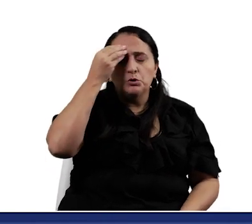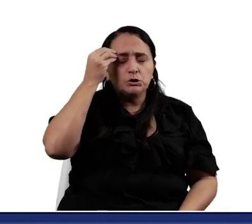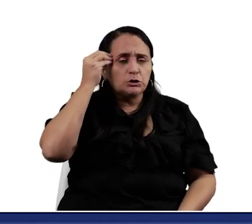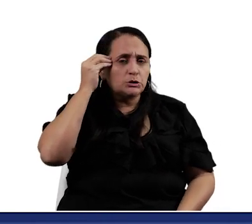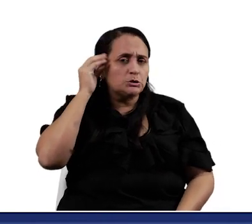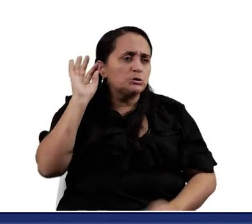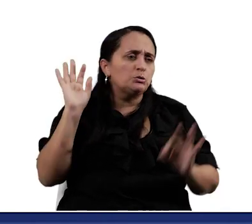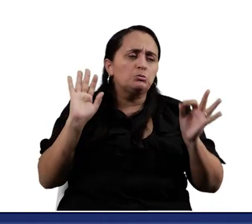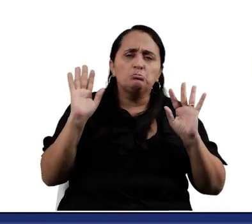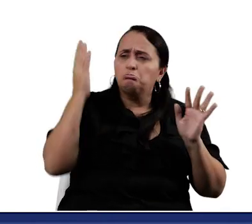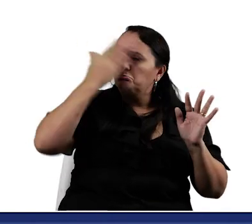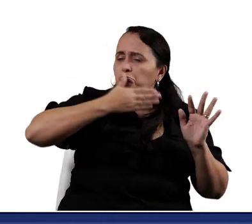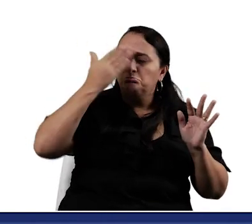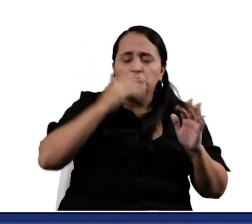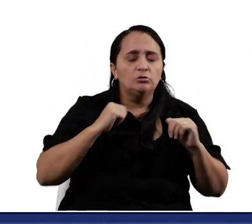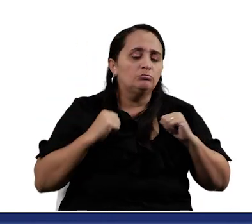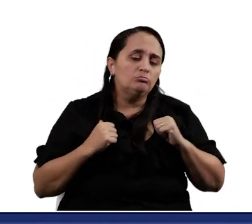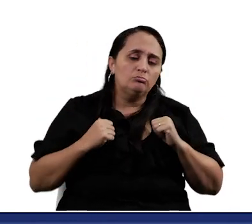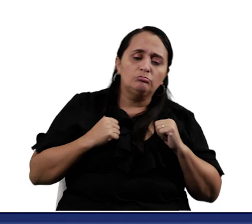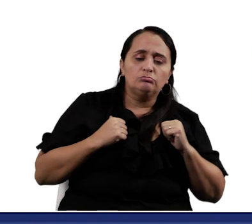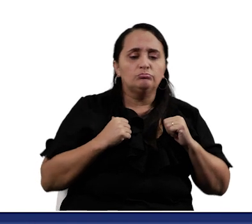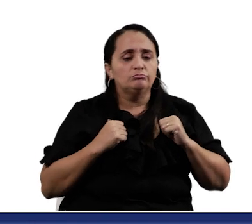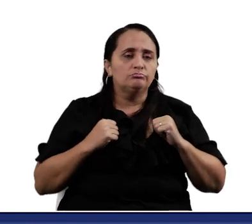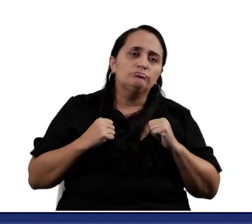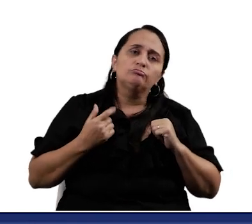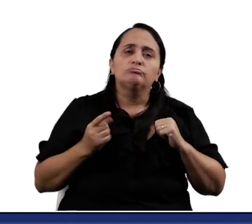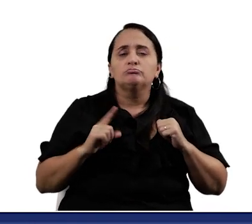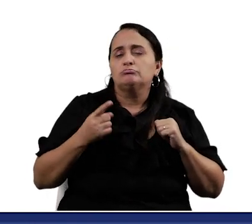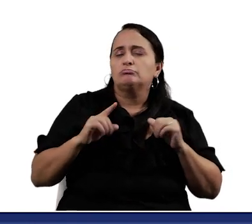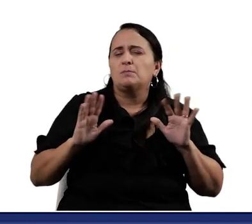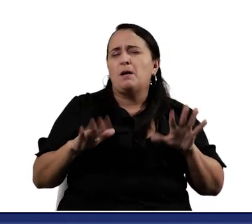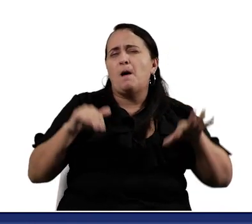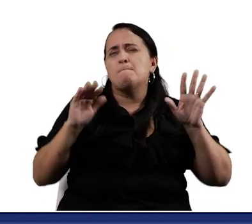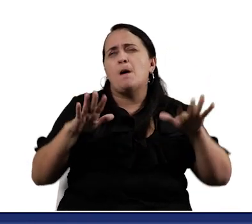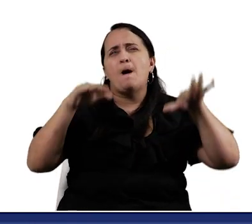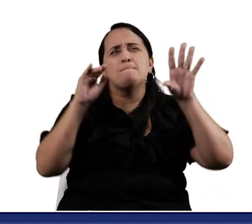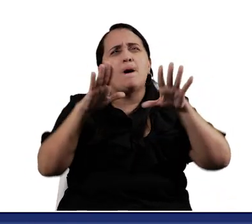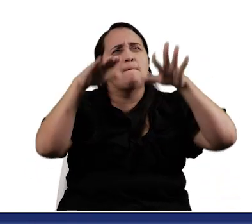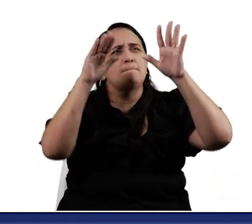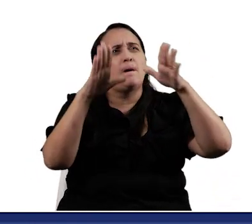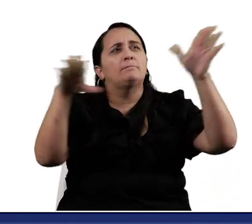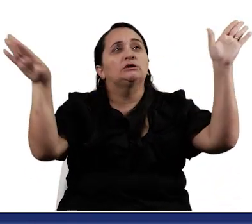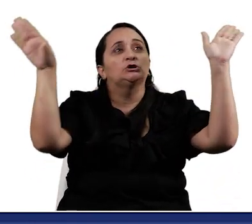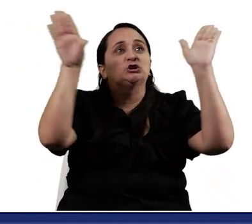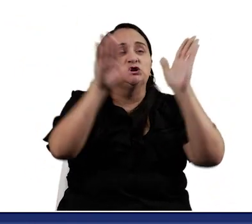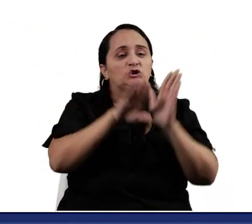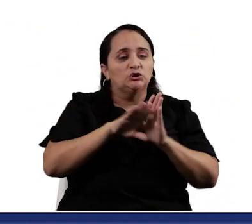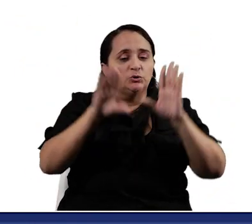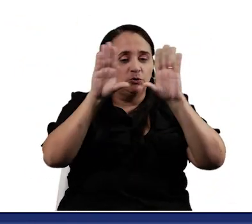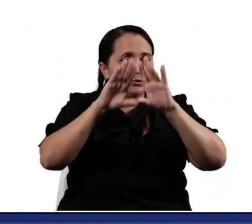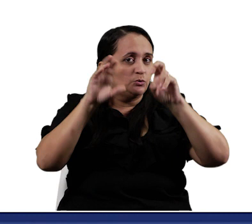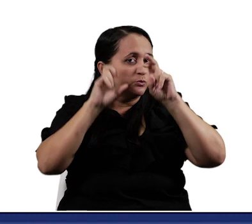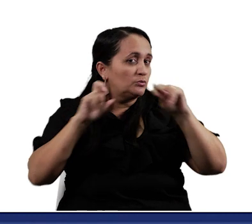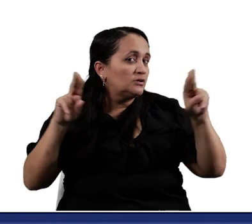voo com a viola a tiracolo, rumo ao céu. Chegando na festa, em um momento